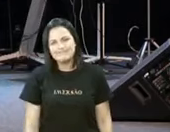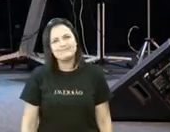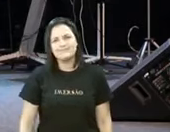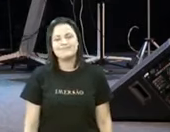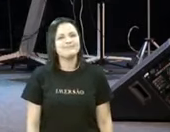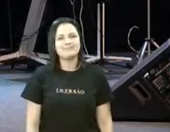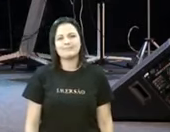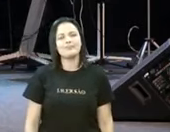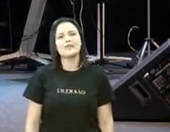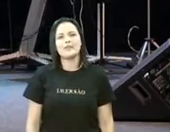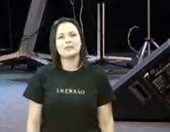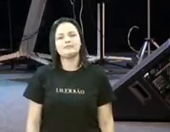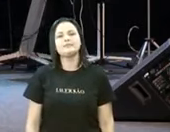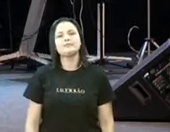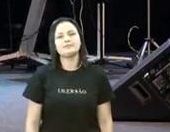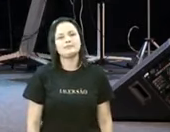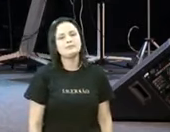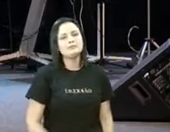Há quem quer o mato,